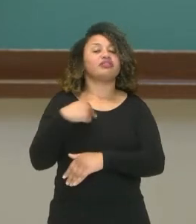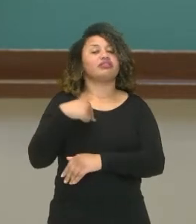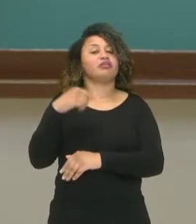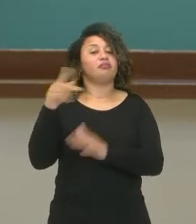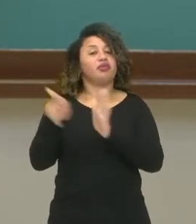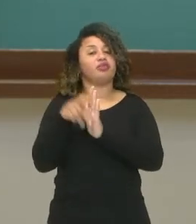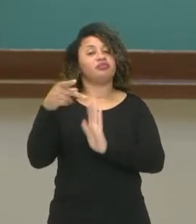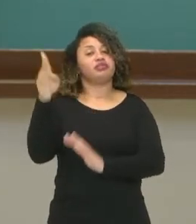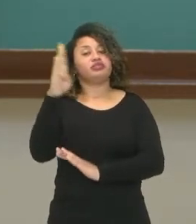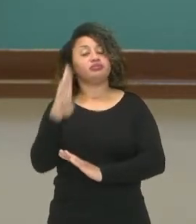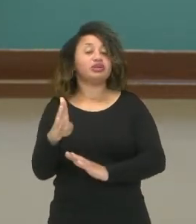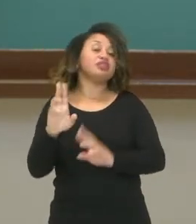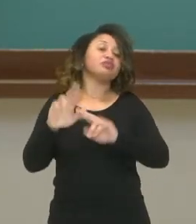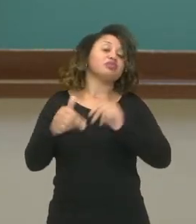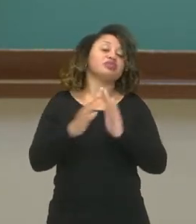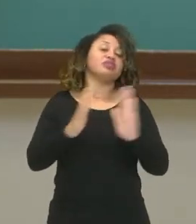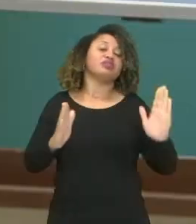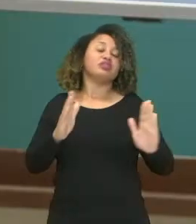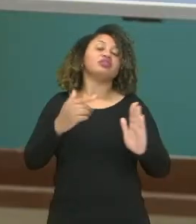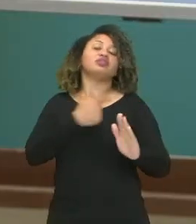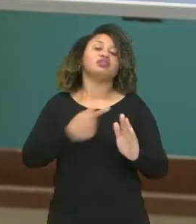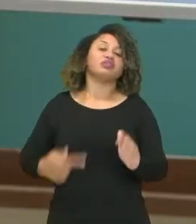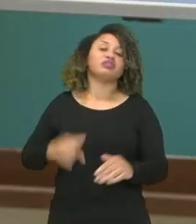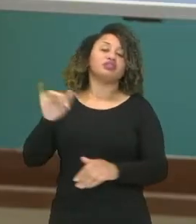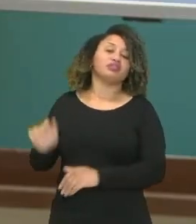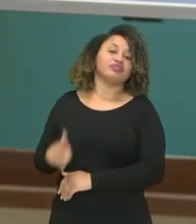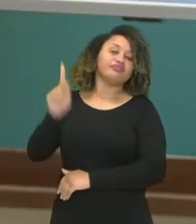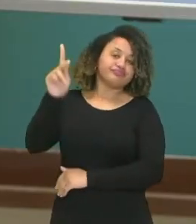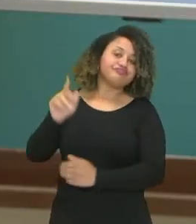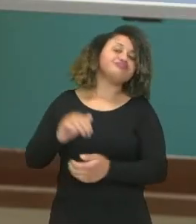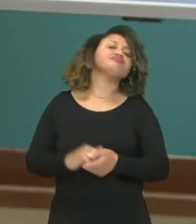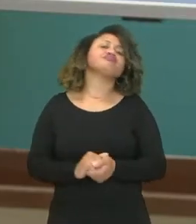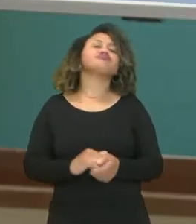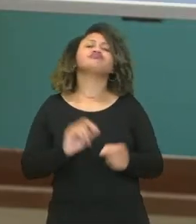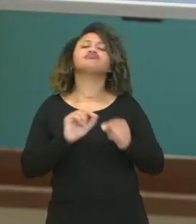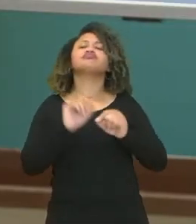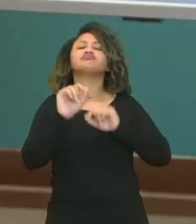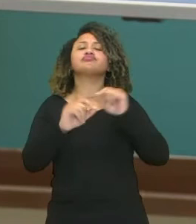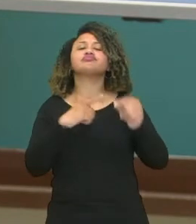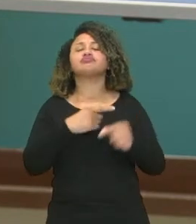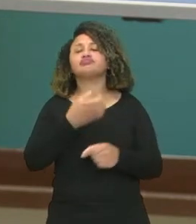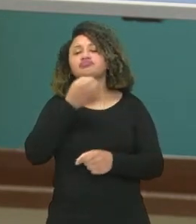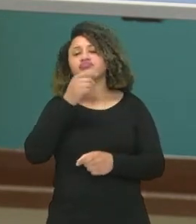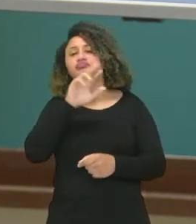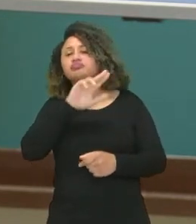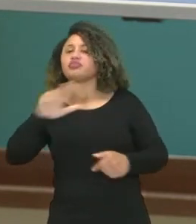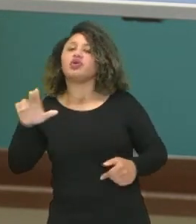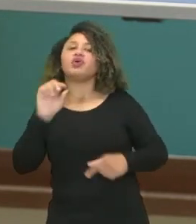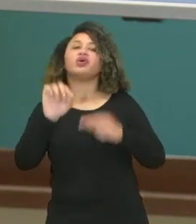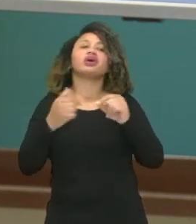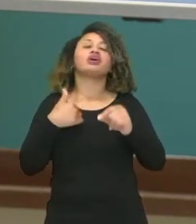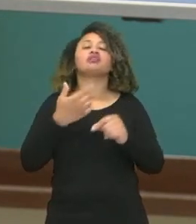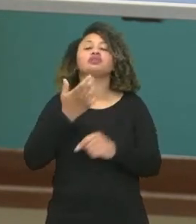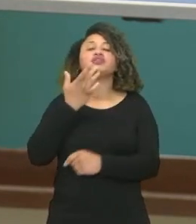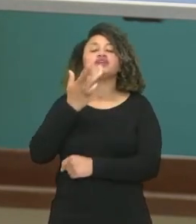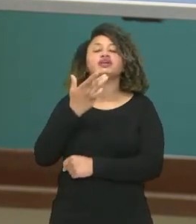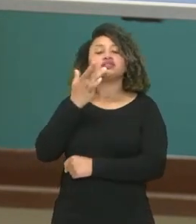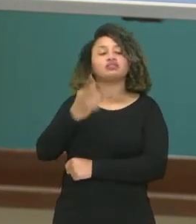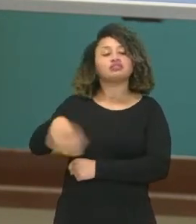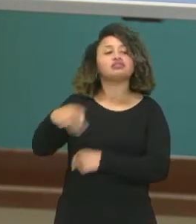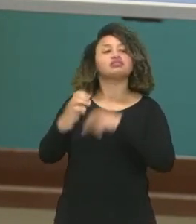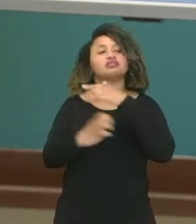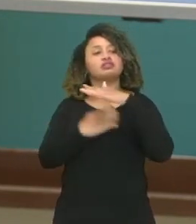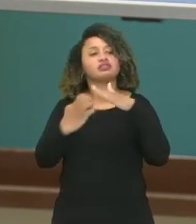Juscelino Kubitschek. O governo JK, ele oferecia vantagens, ele oferecia facilidades para essas